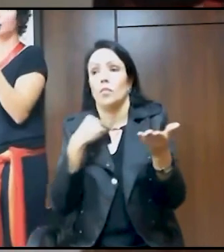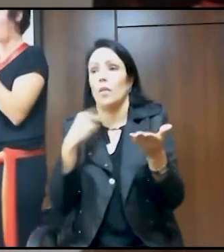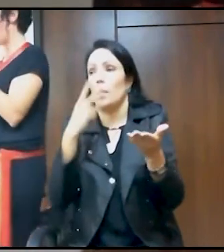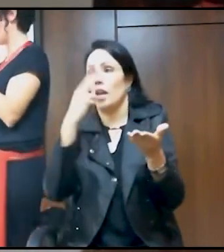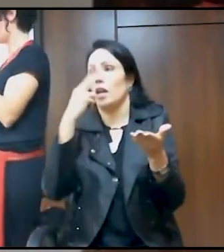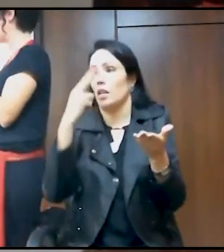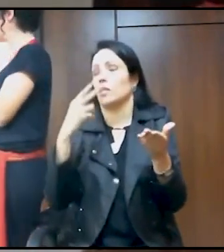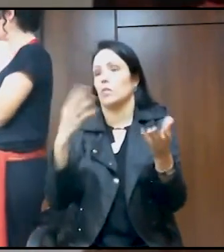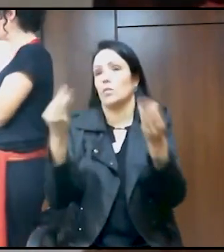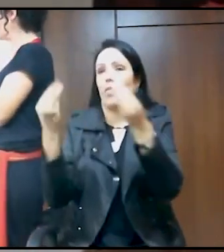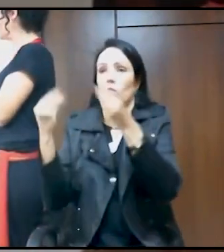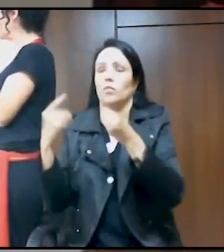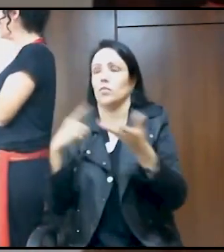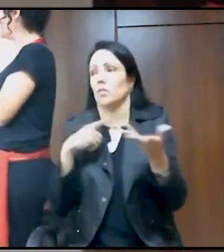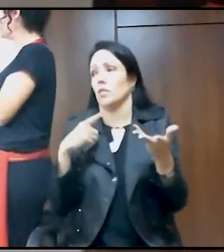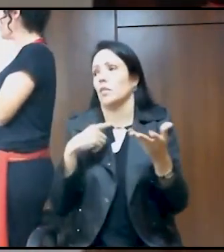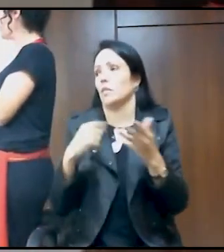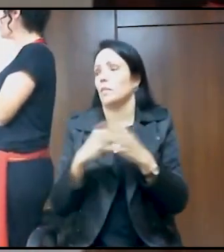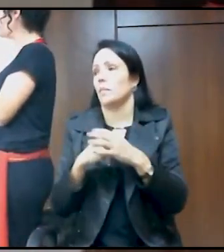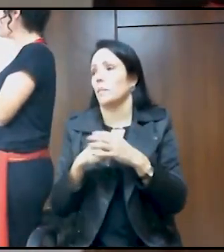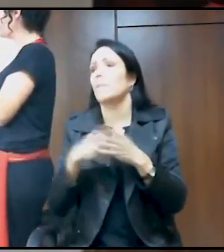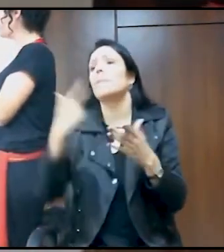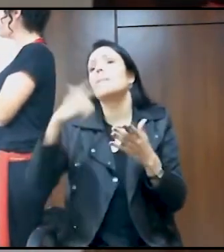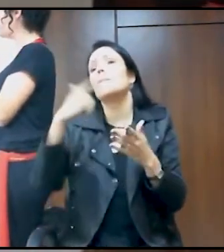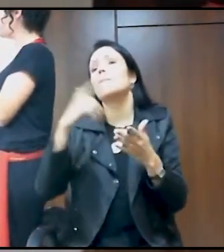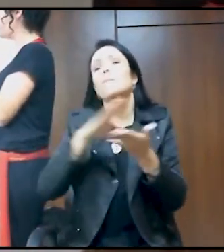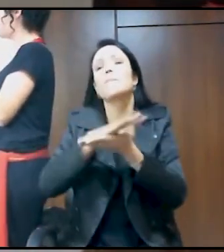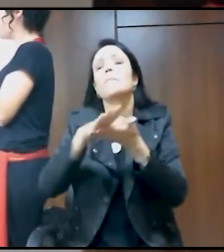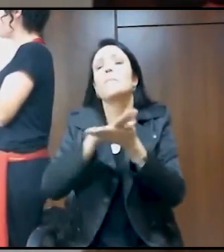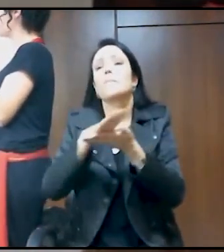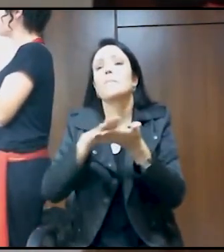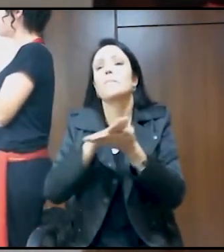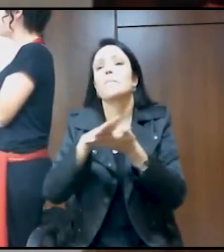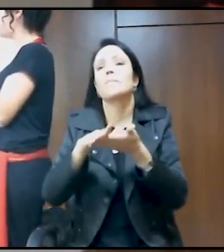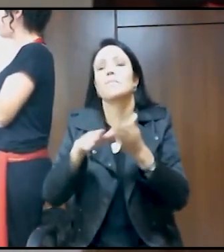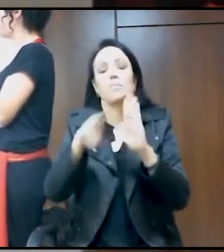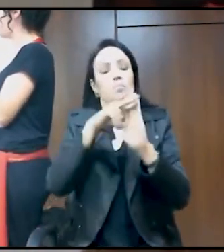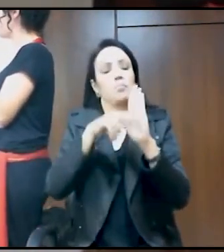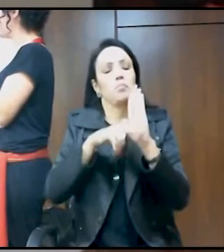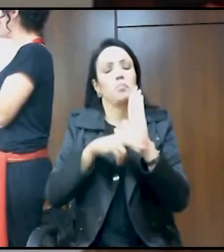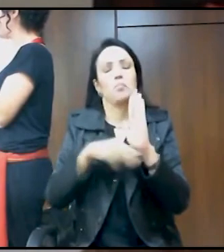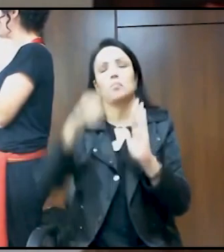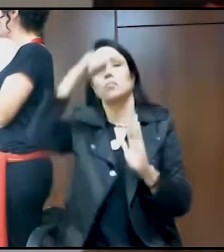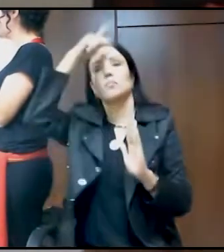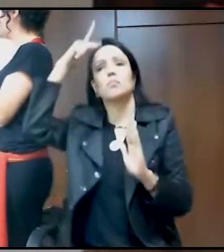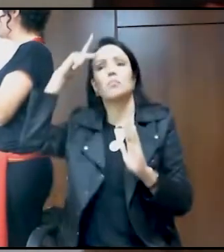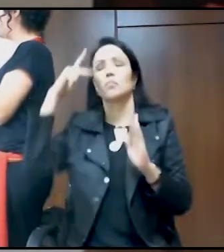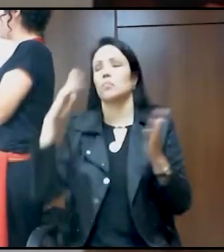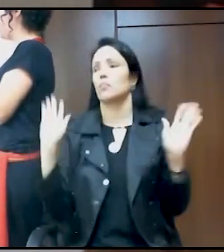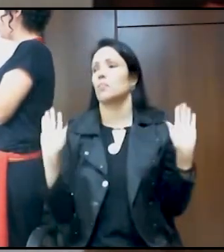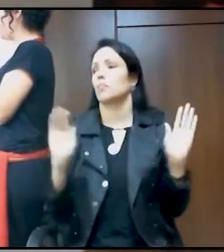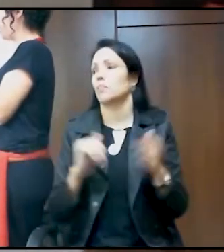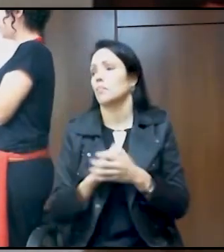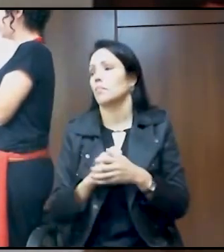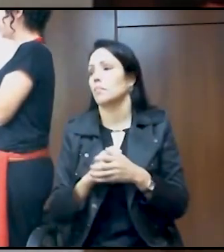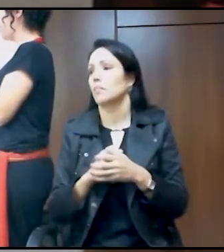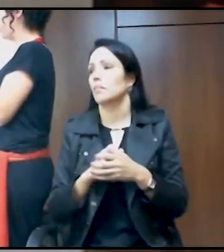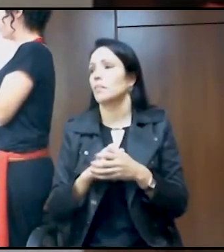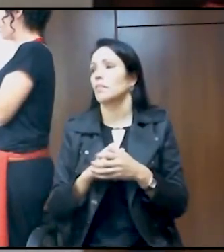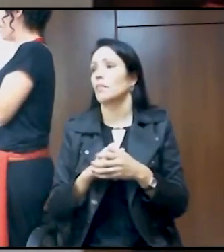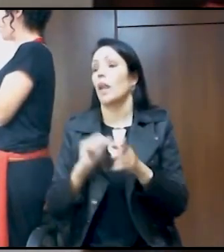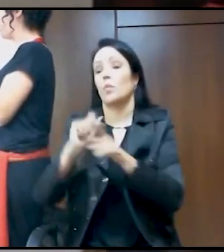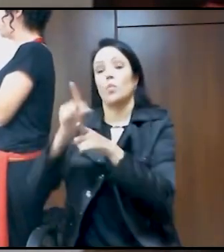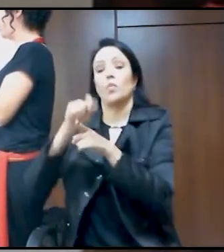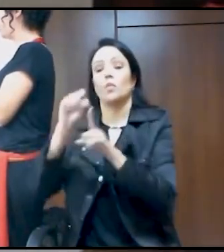novas ocupações e não tem nenhum tipo nenhuma regulação da prefeitura em relação a isso. O locação